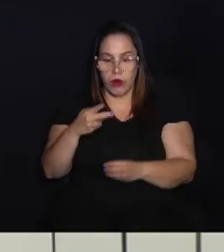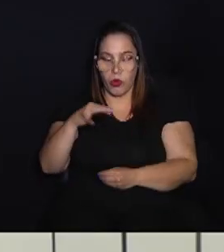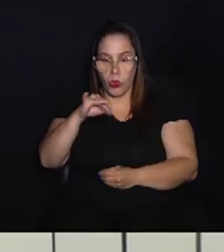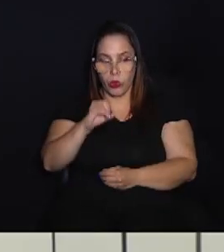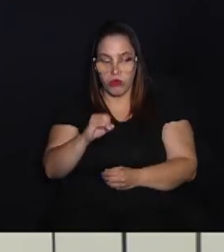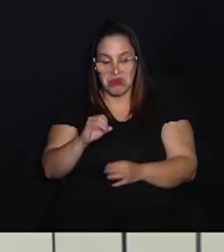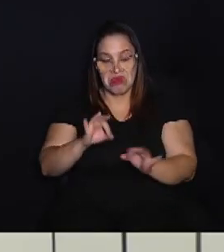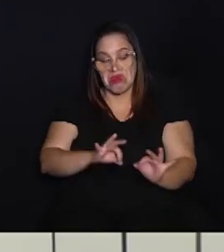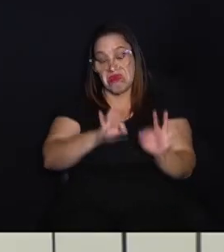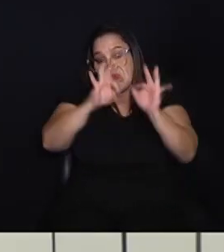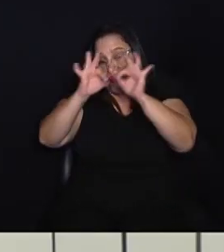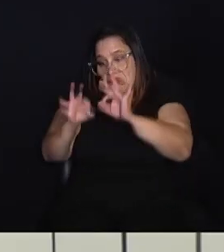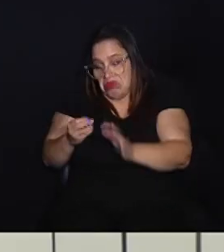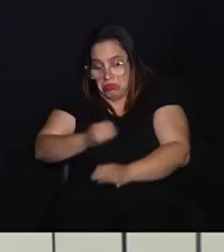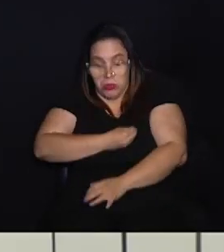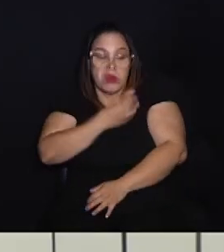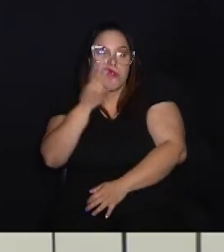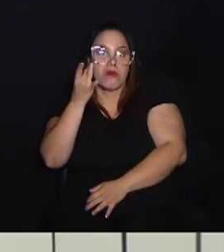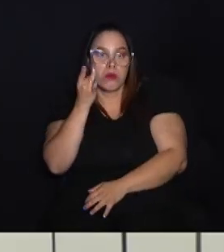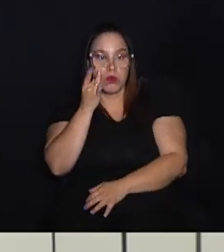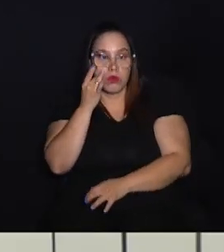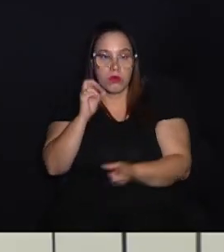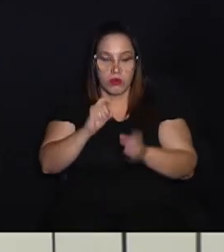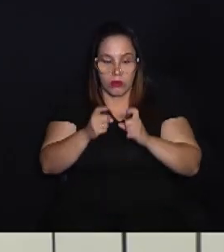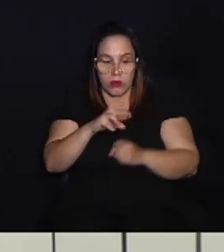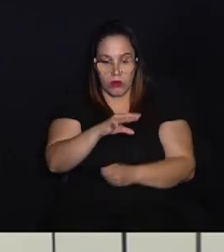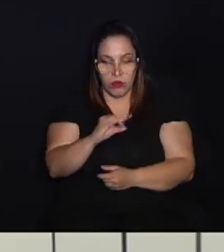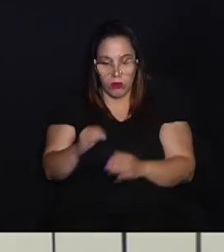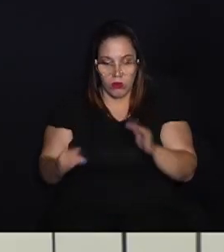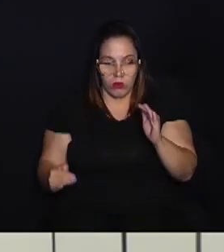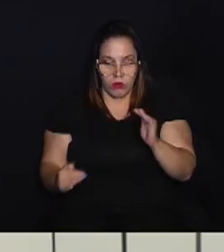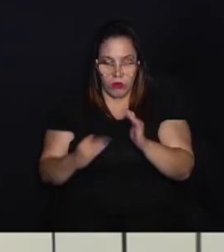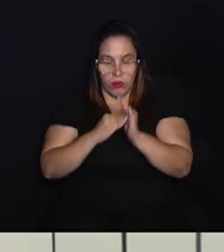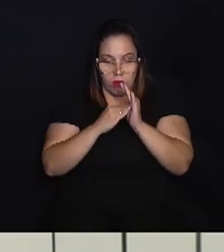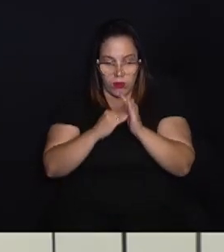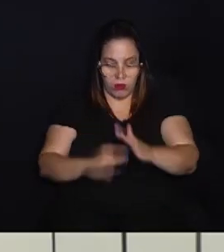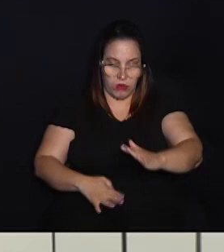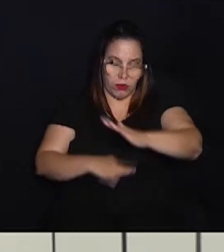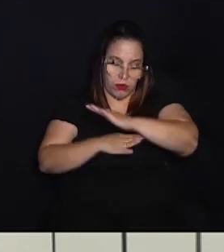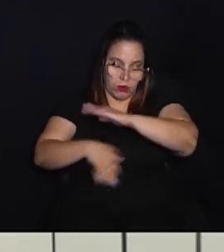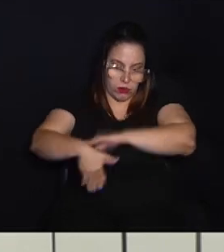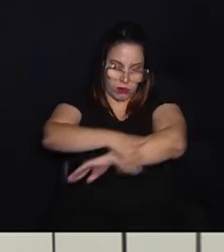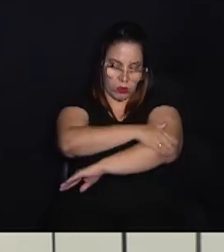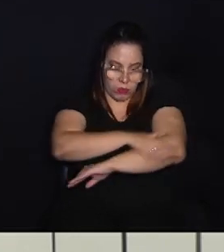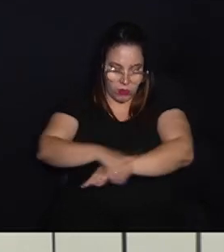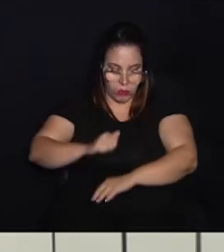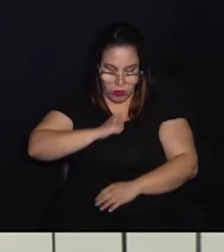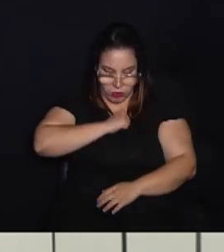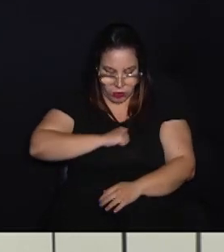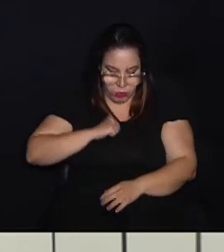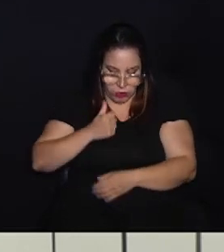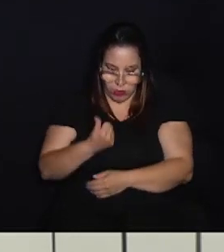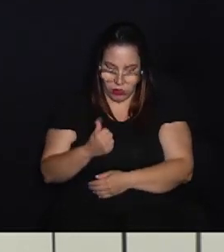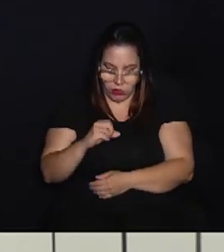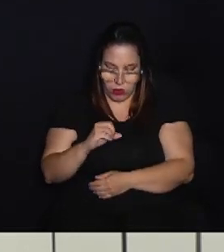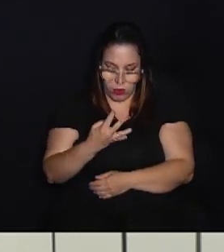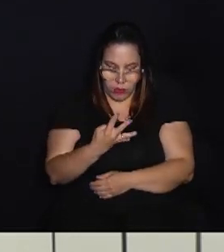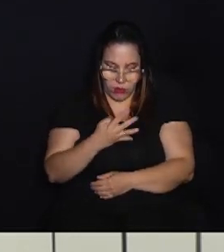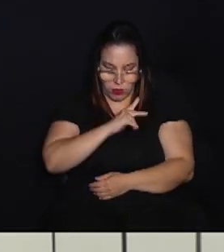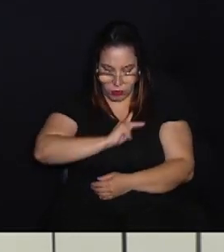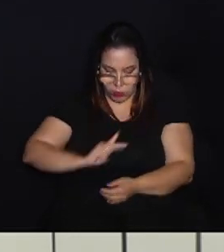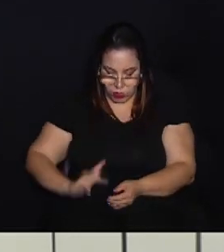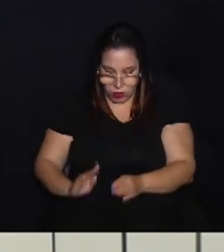Para acompanhar presencialmente a reunião, a entrada da Câmara é pela Avenida da Saudade, 1004, no bairro